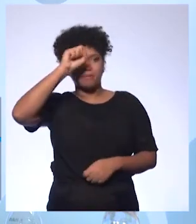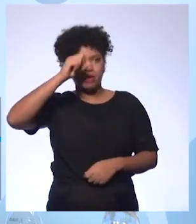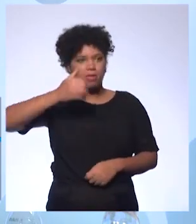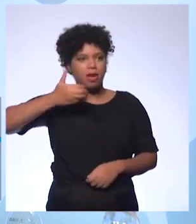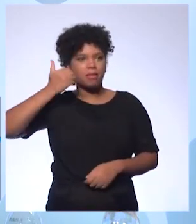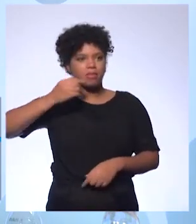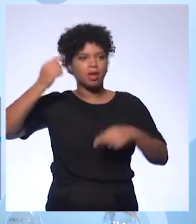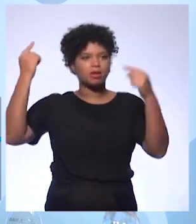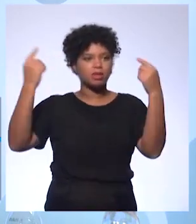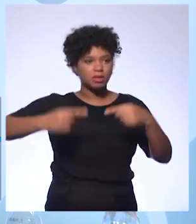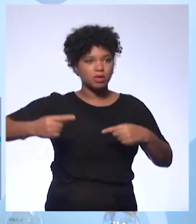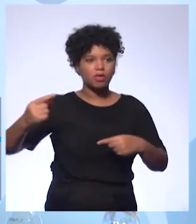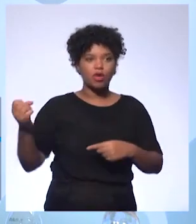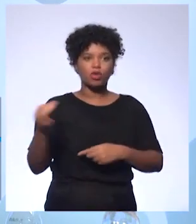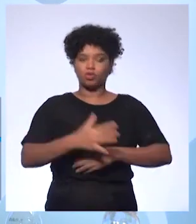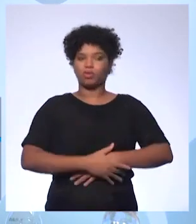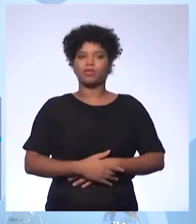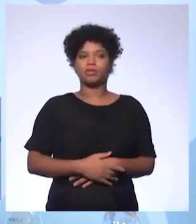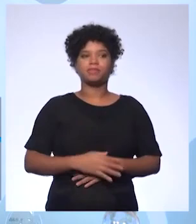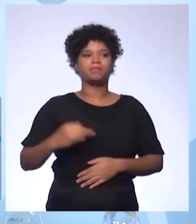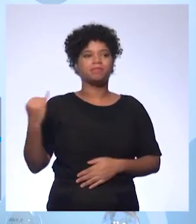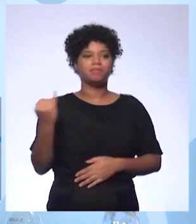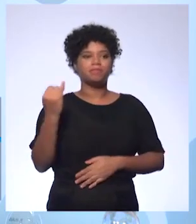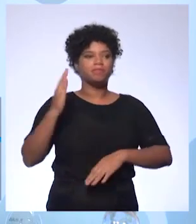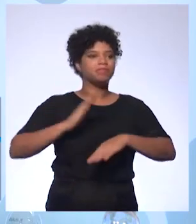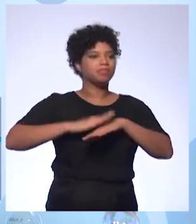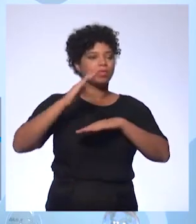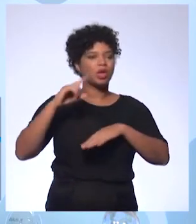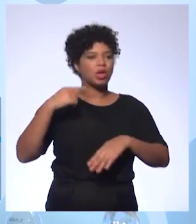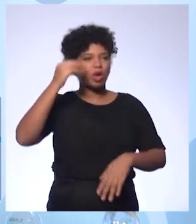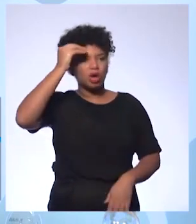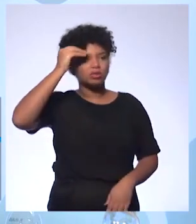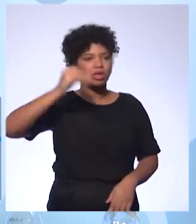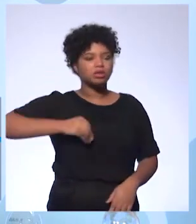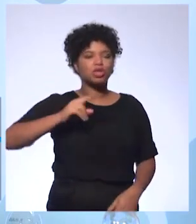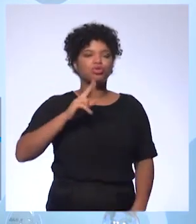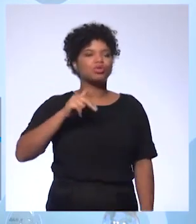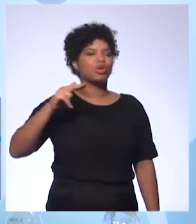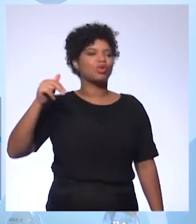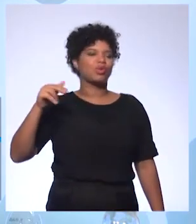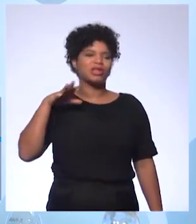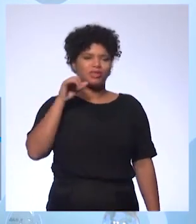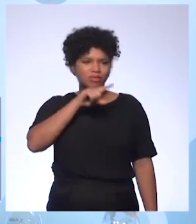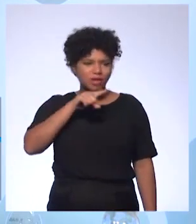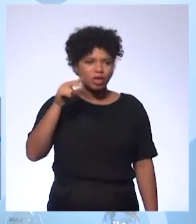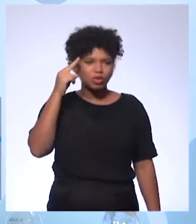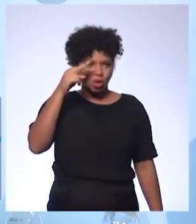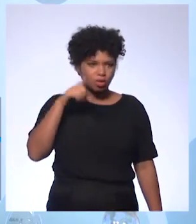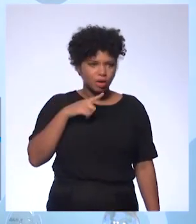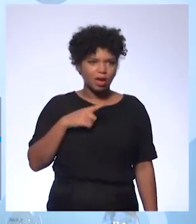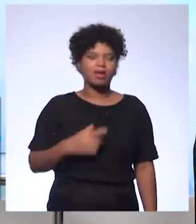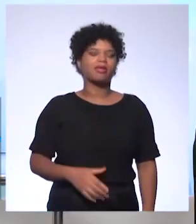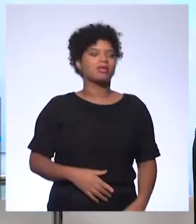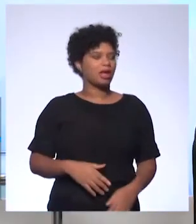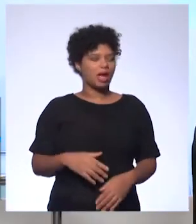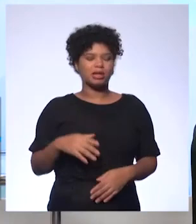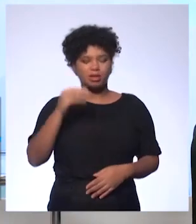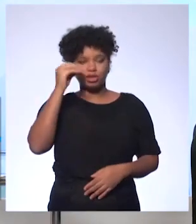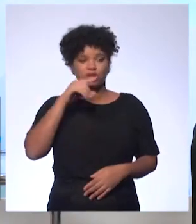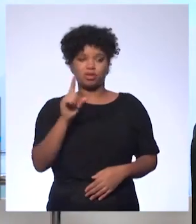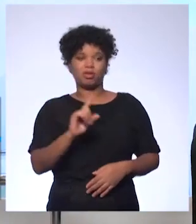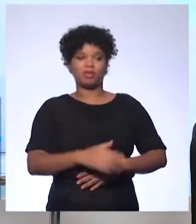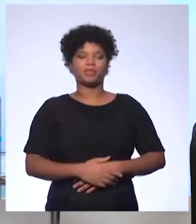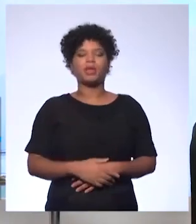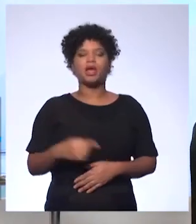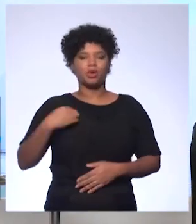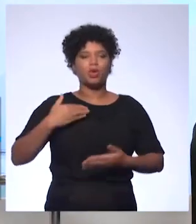novos desafios, e o mais importante é a gente nunca desistir dos nossos sonhos. Desde que eu comecei a dar aula de projeto de vida,